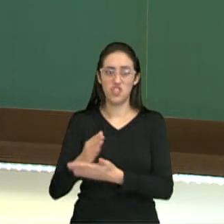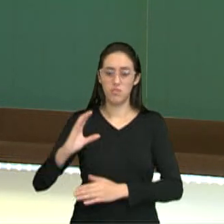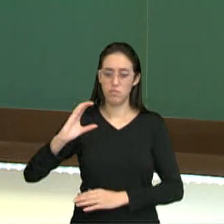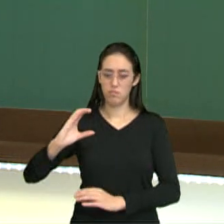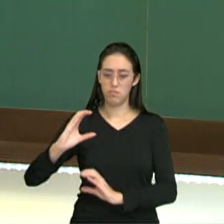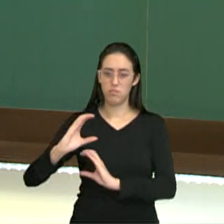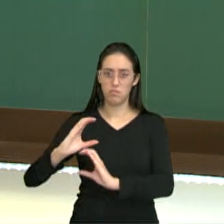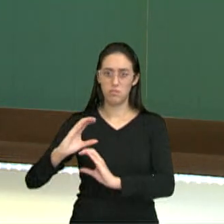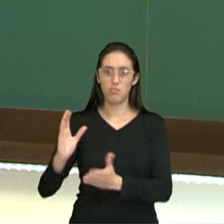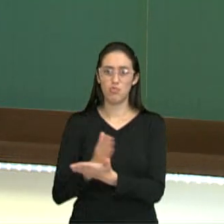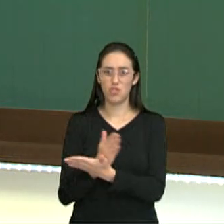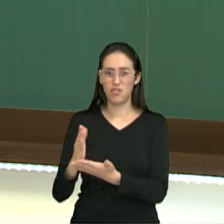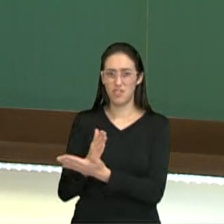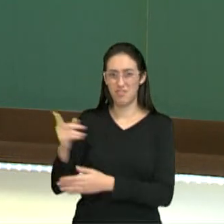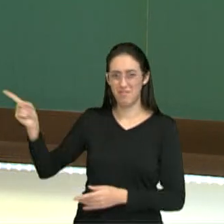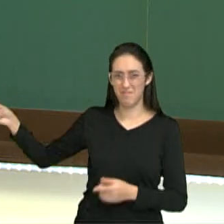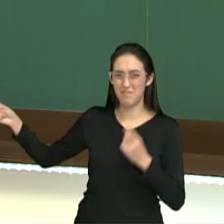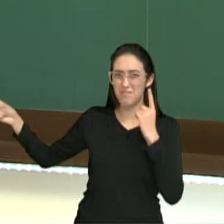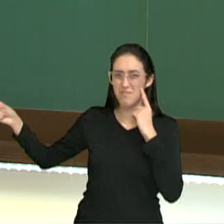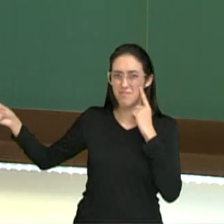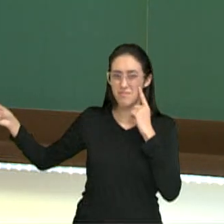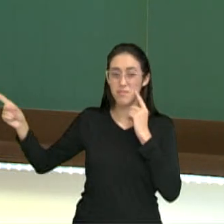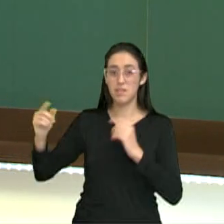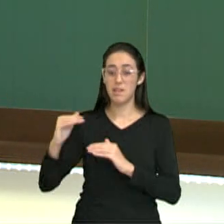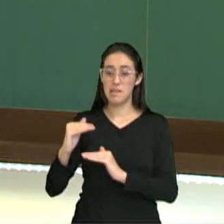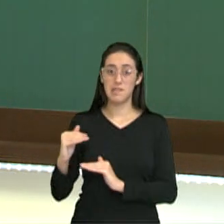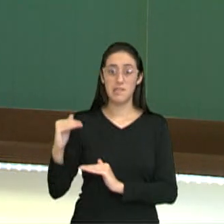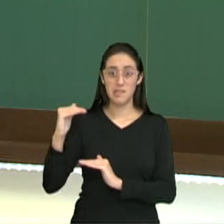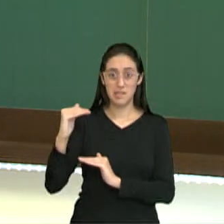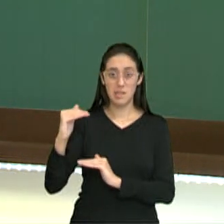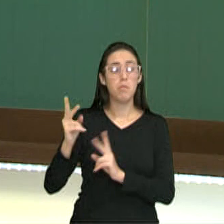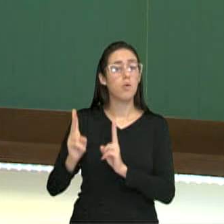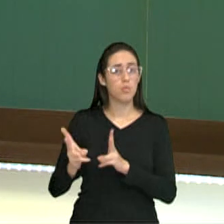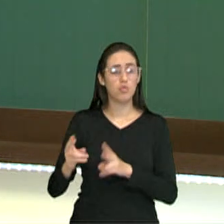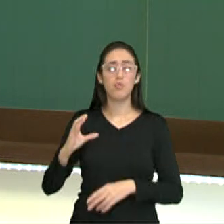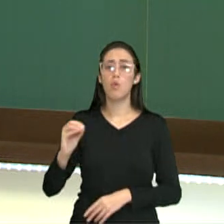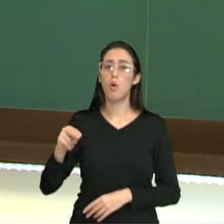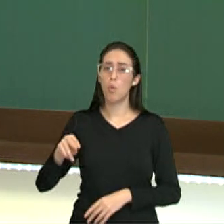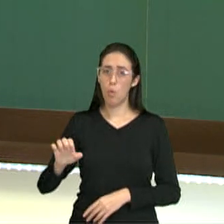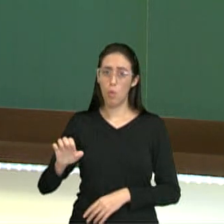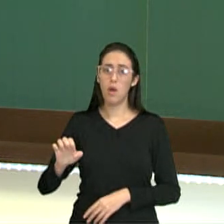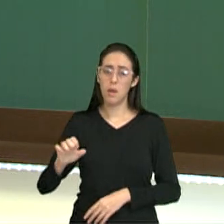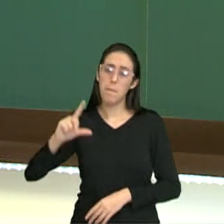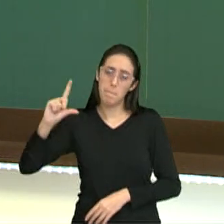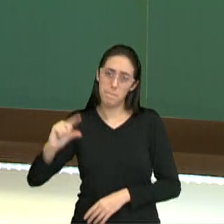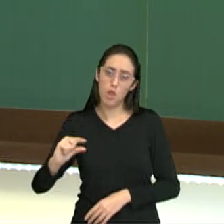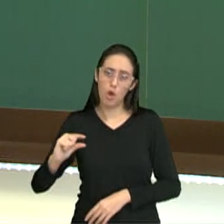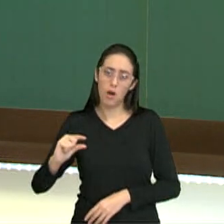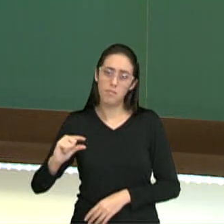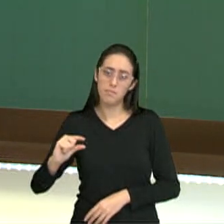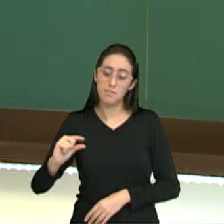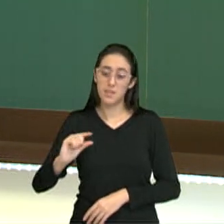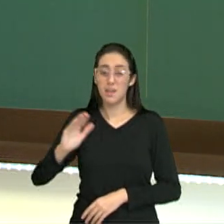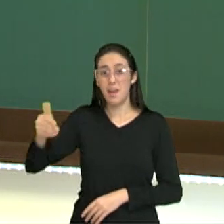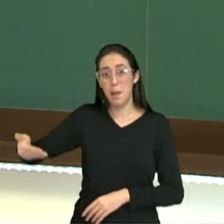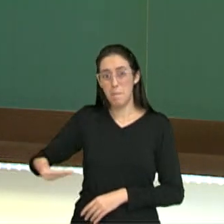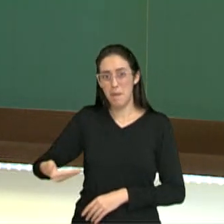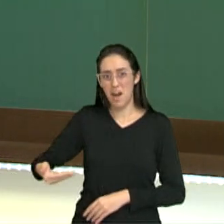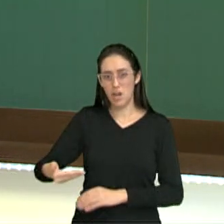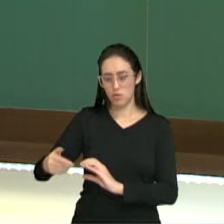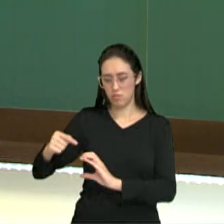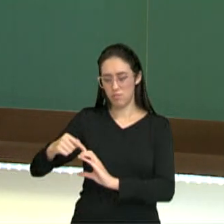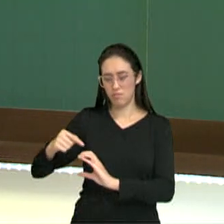duas partes. Essa parte de cima continuou sendo um cone, só com um cone menor. E embaixo